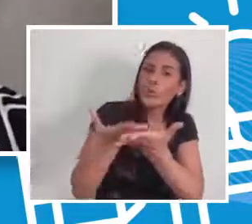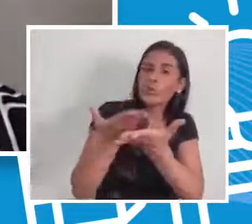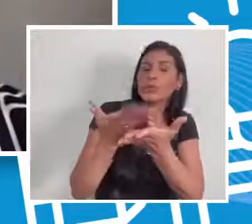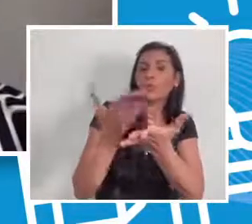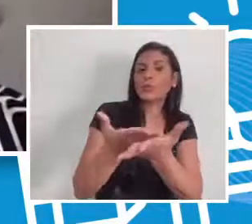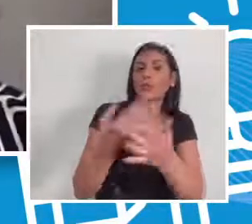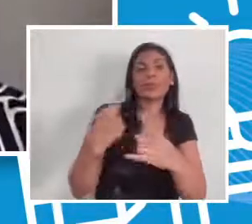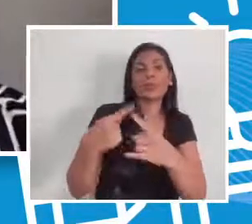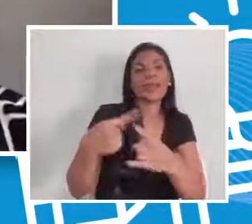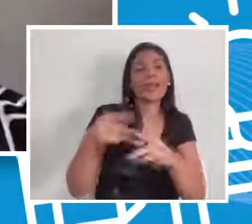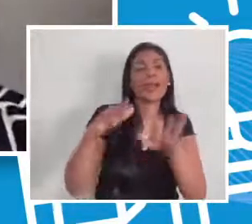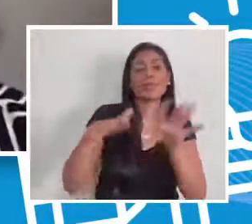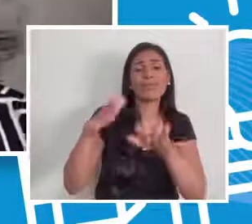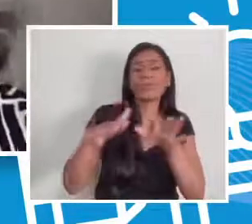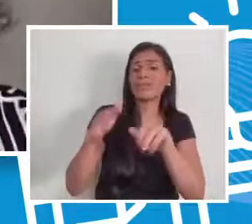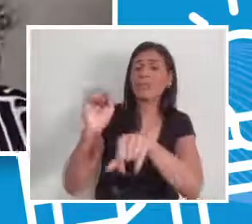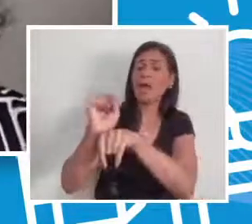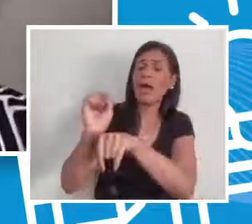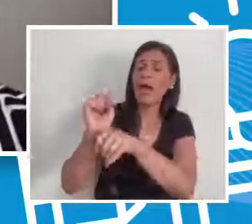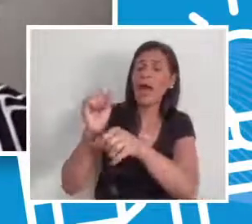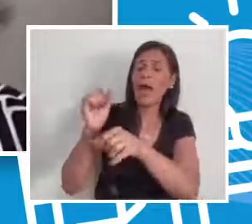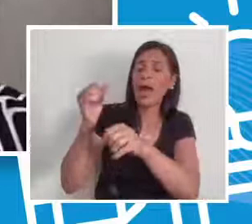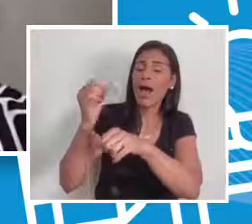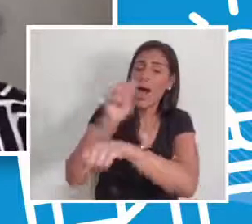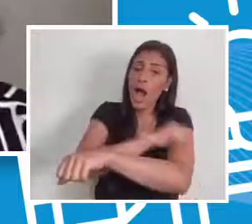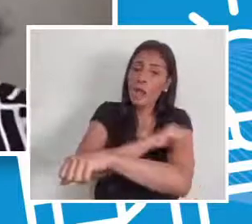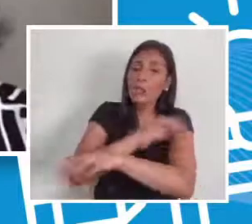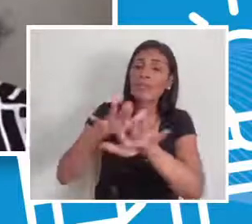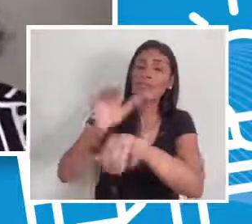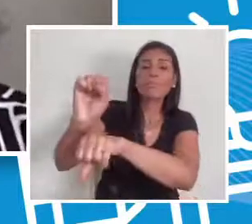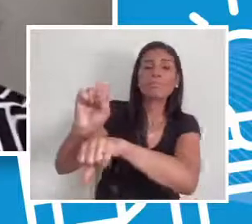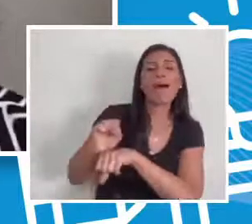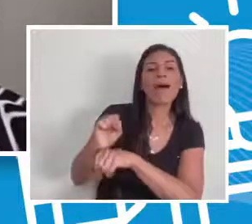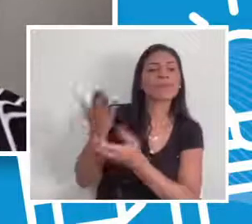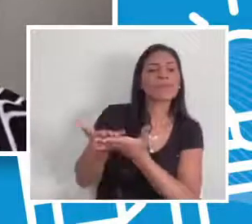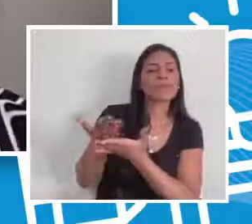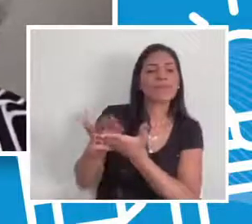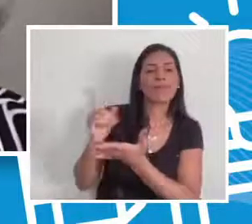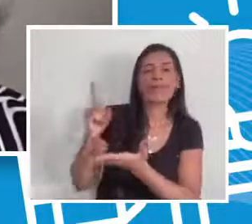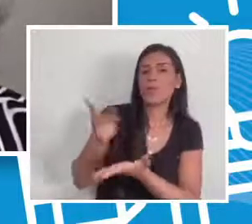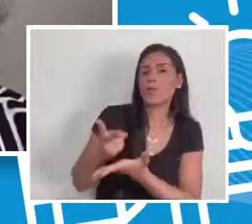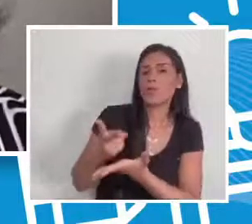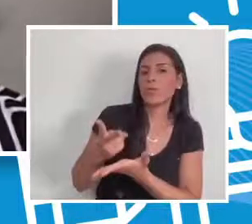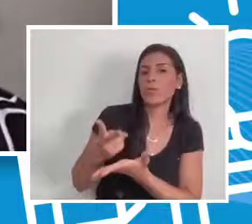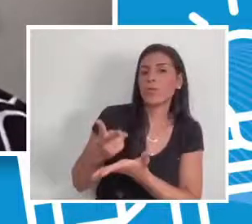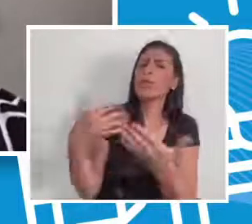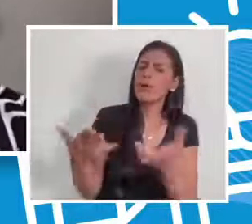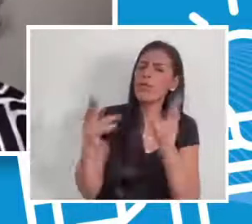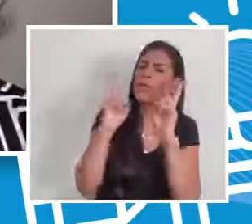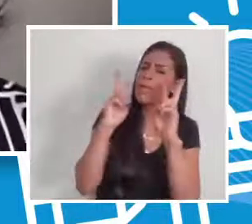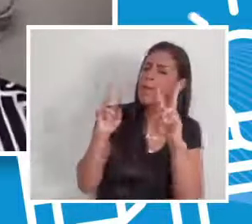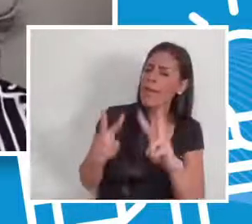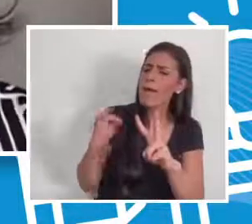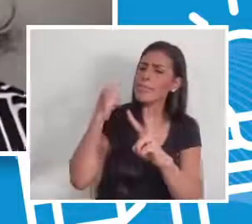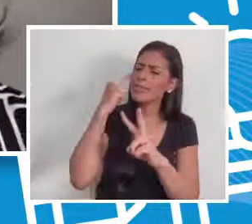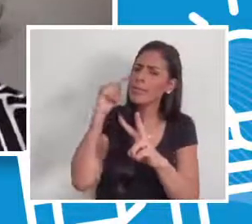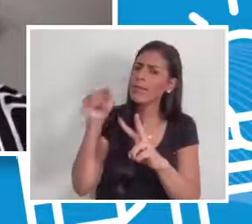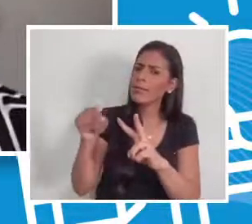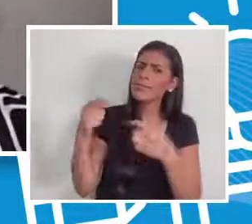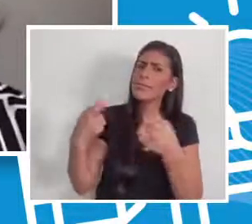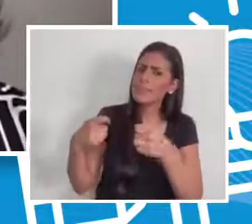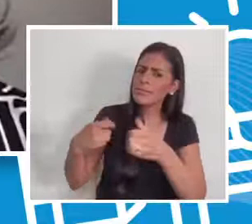a continuidade dos estudos, a preservação da trajetória dele é muito relevante.